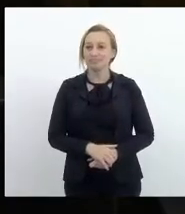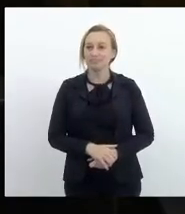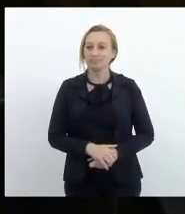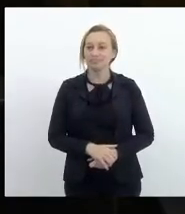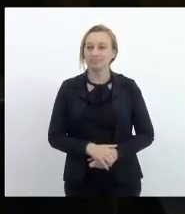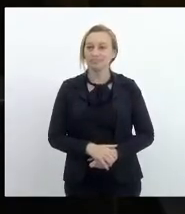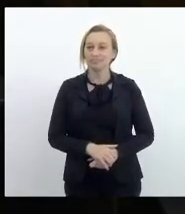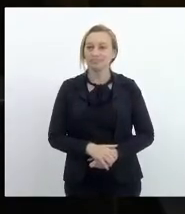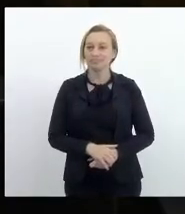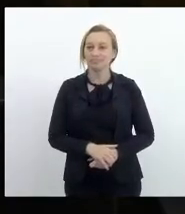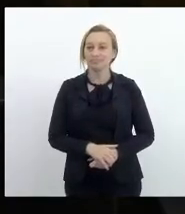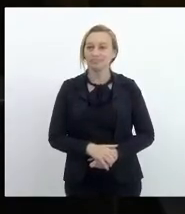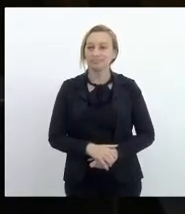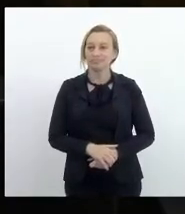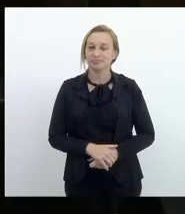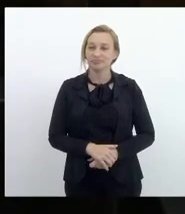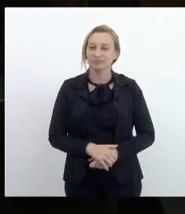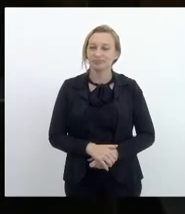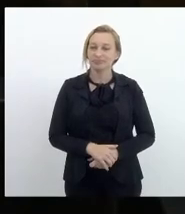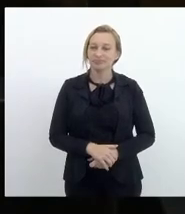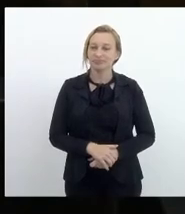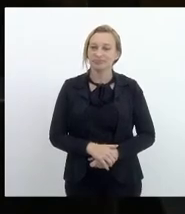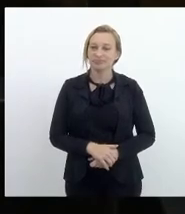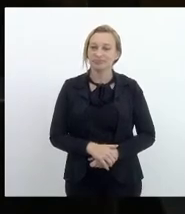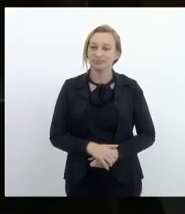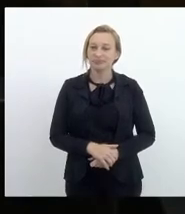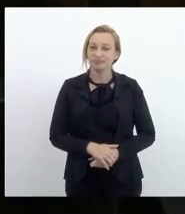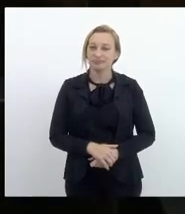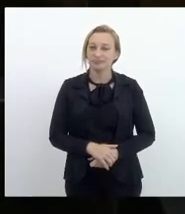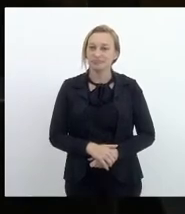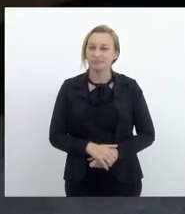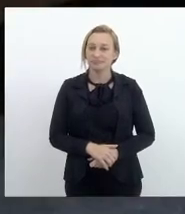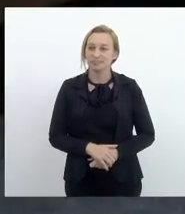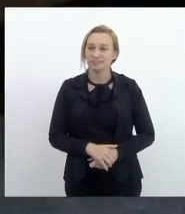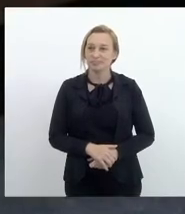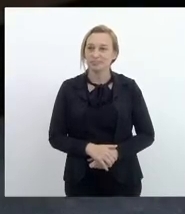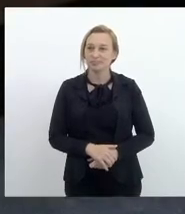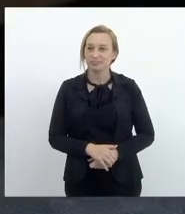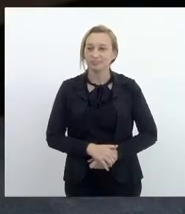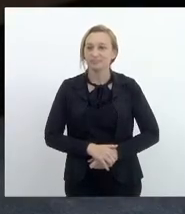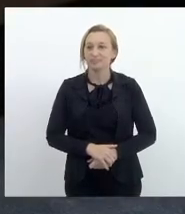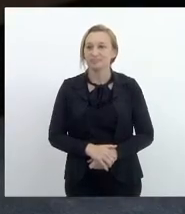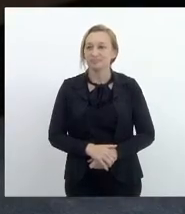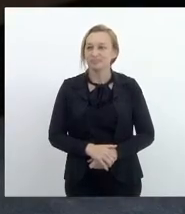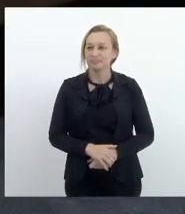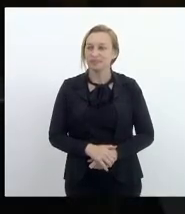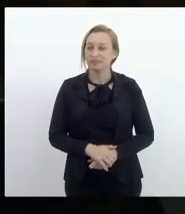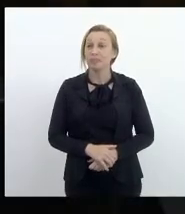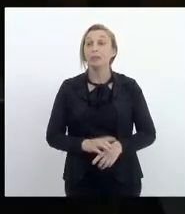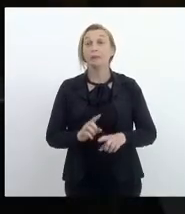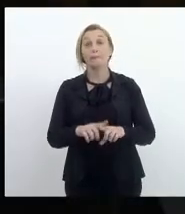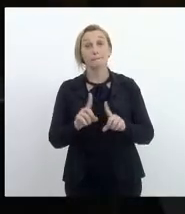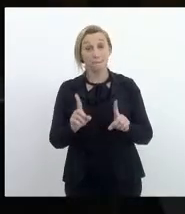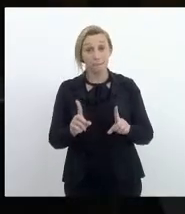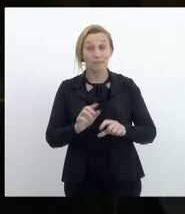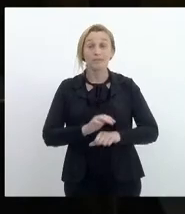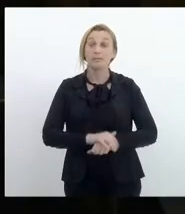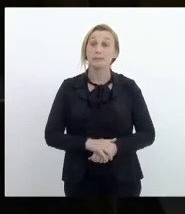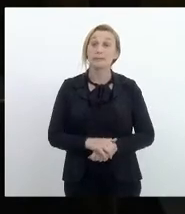e do acometimento que teve da corrida de 19 Mas